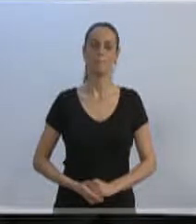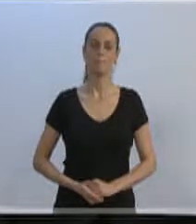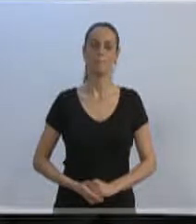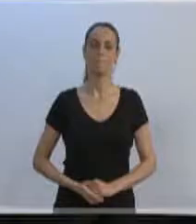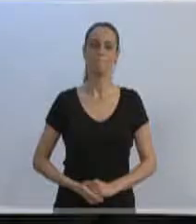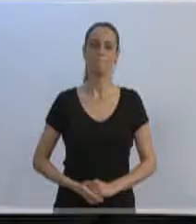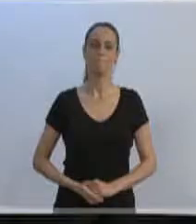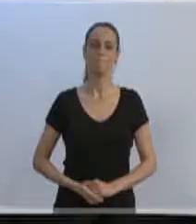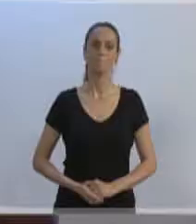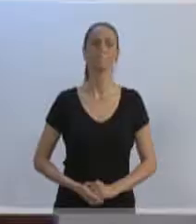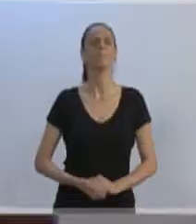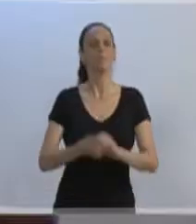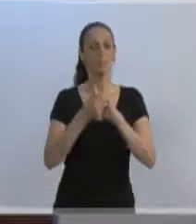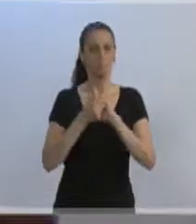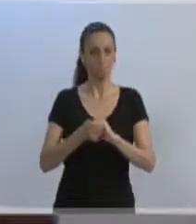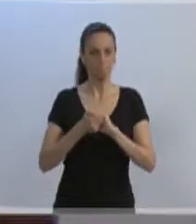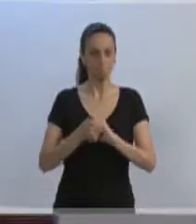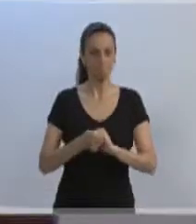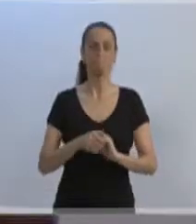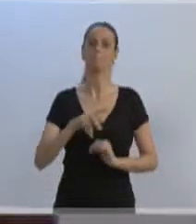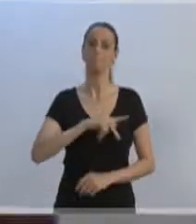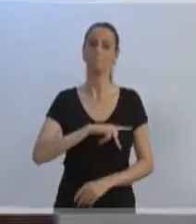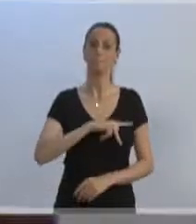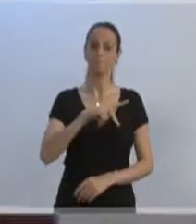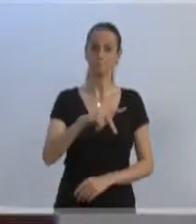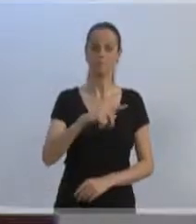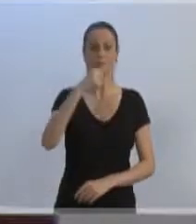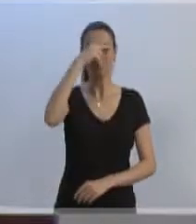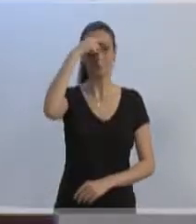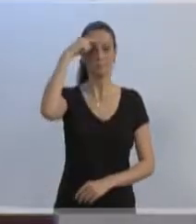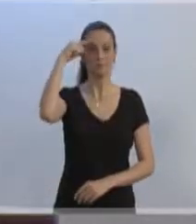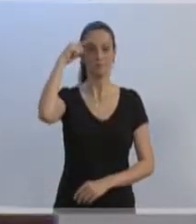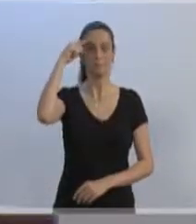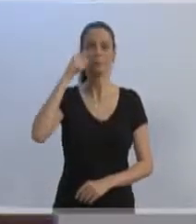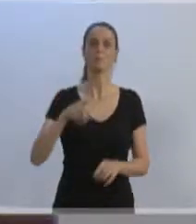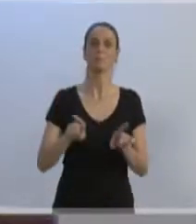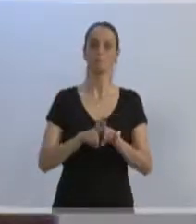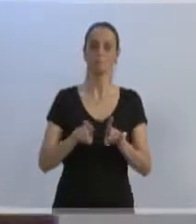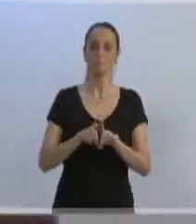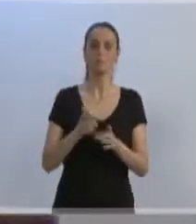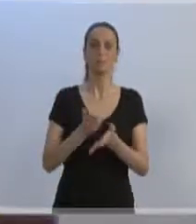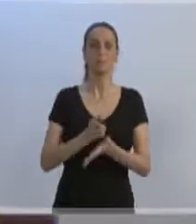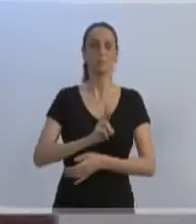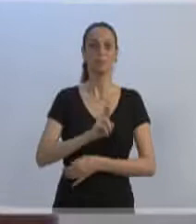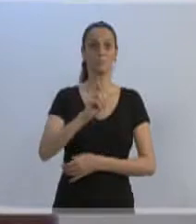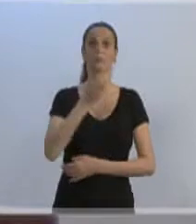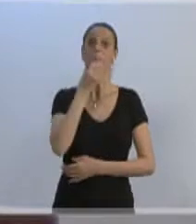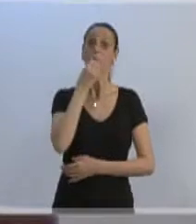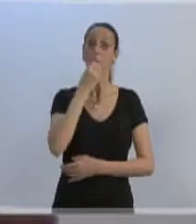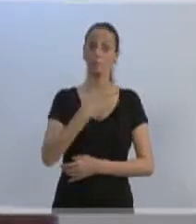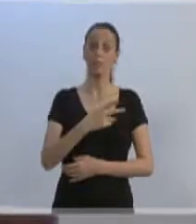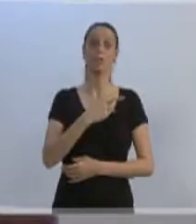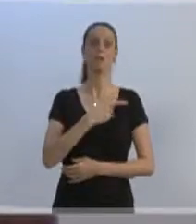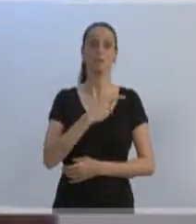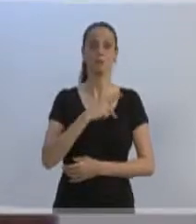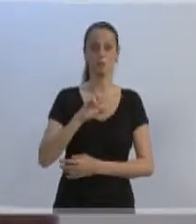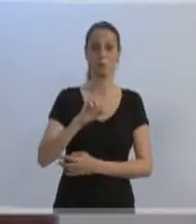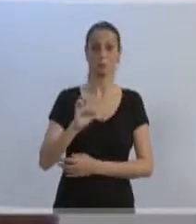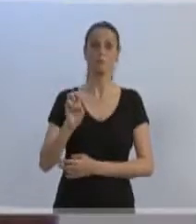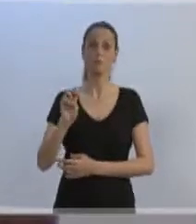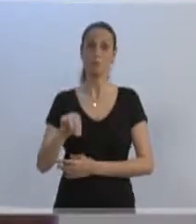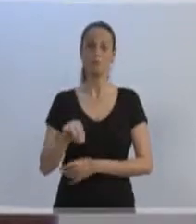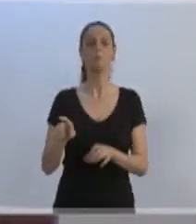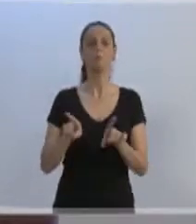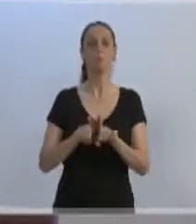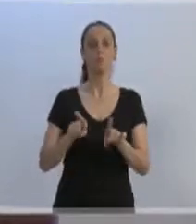é que comentar o nosso nobre presidente marcos da rosa também representando muito bem o partido do dem e